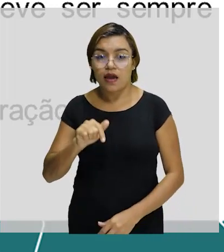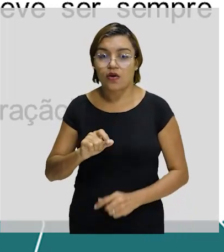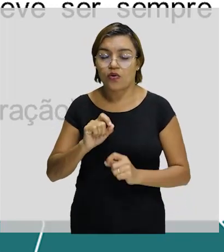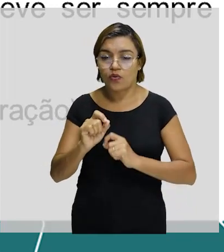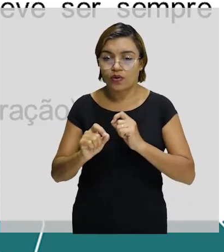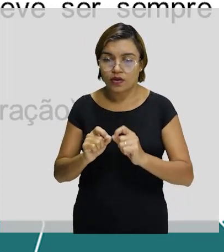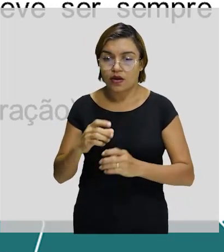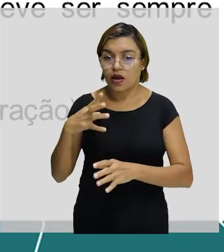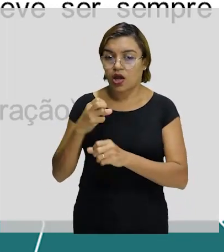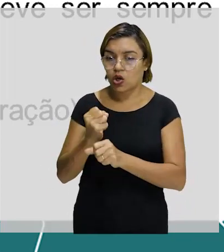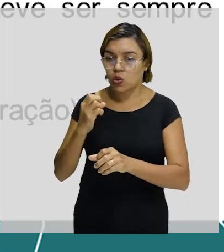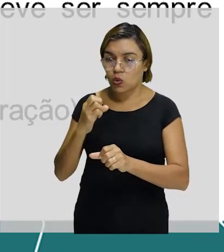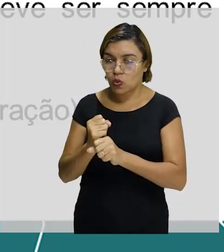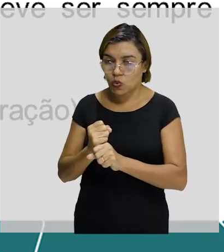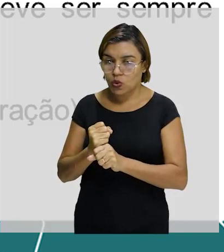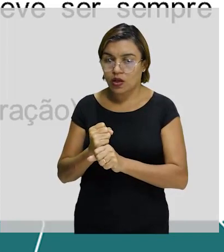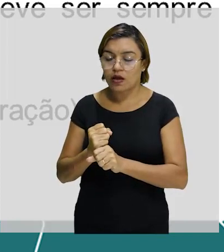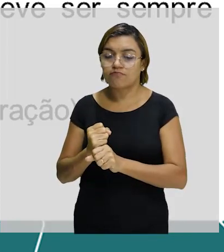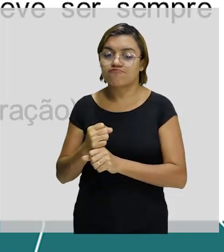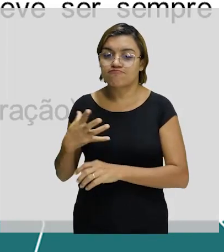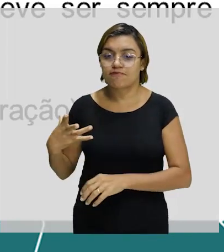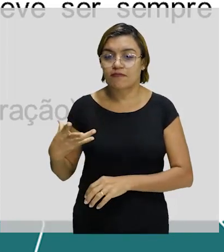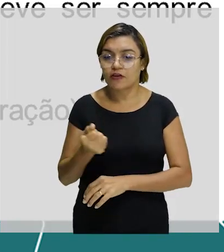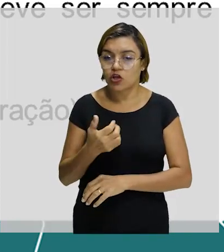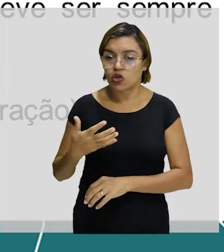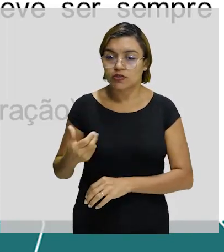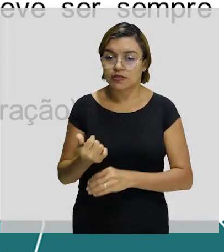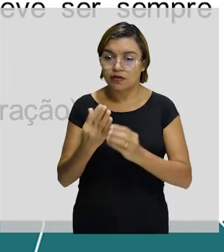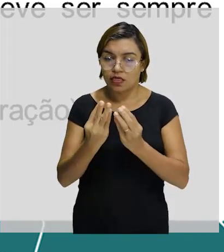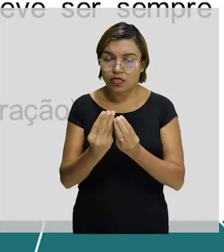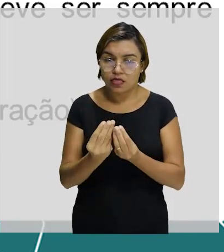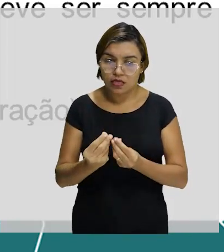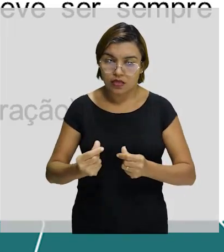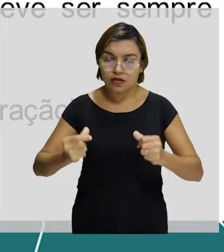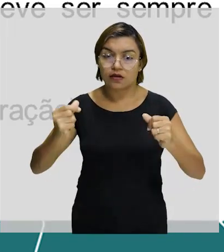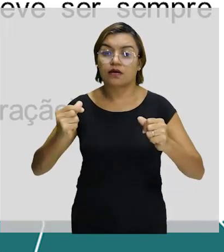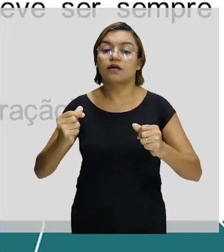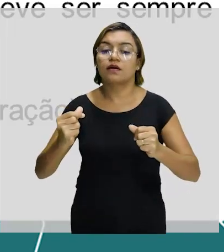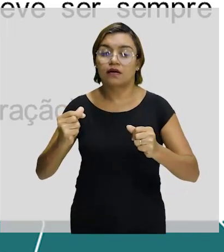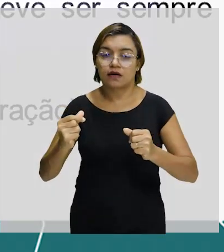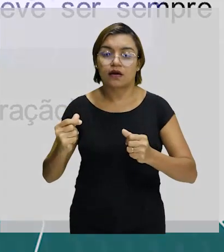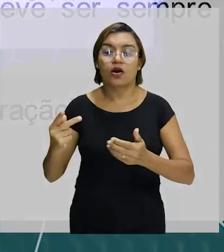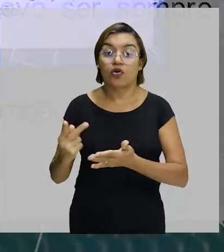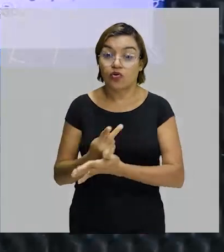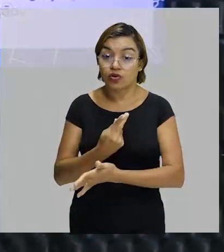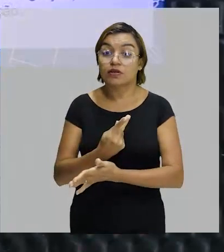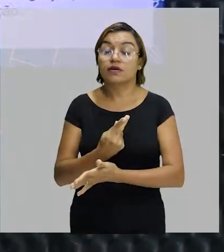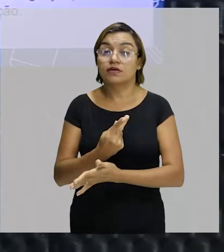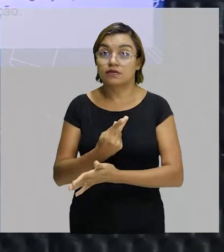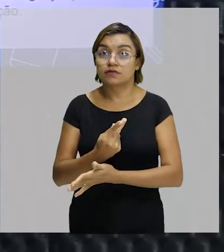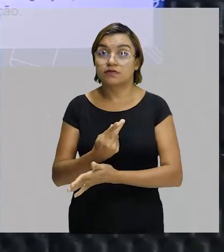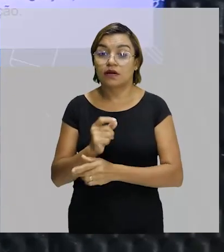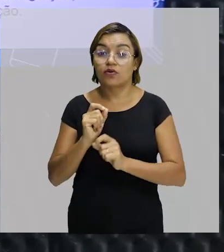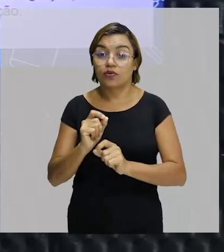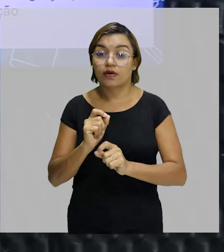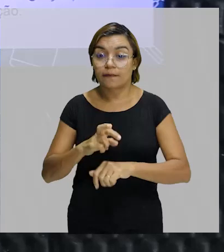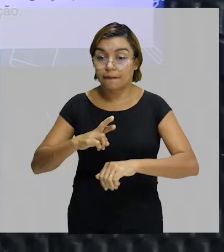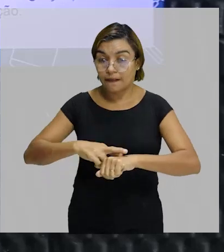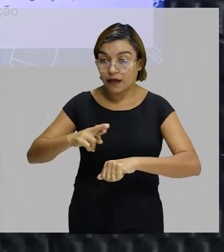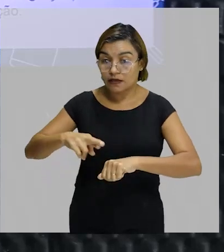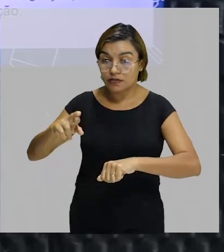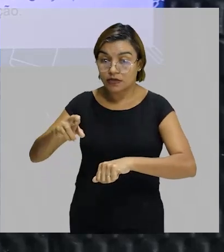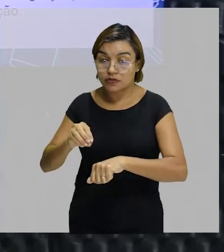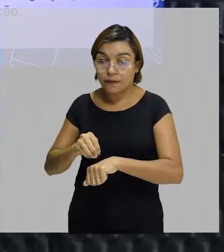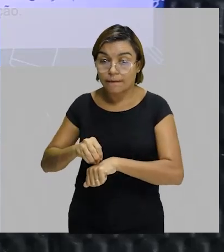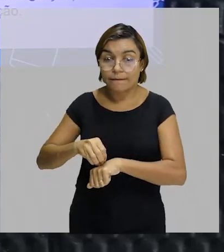que uma desintegração acontece. A desintegração é justamente a emissão de